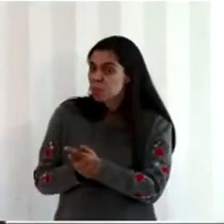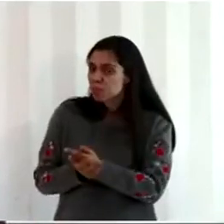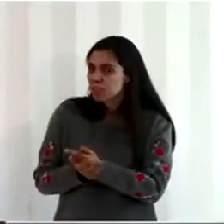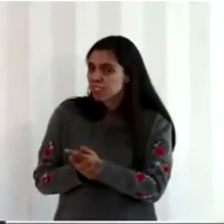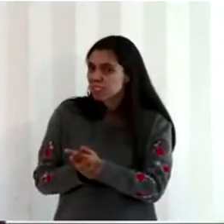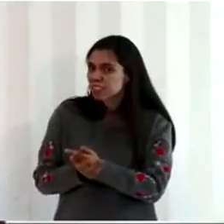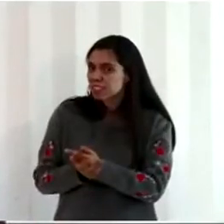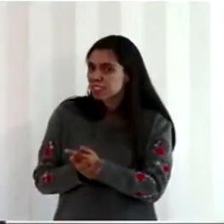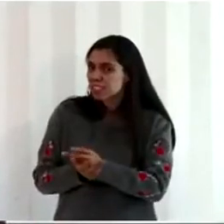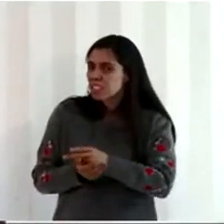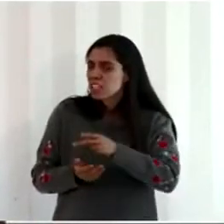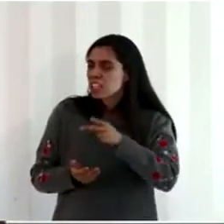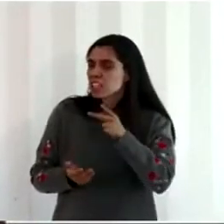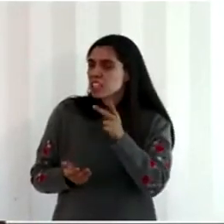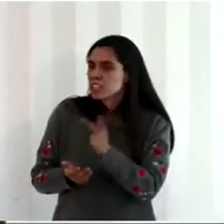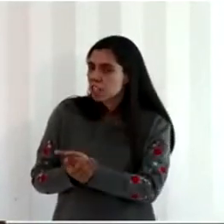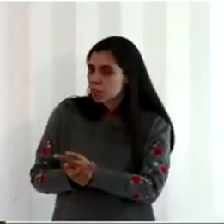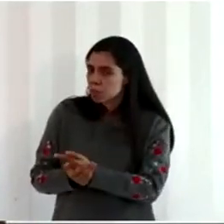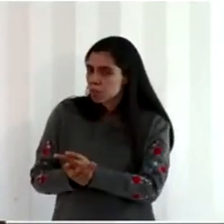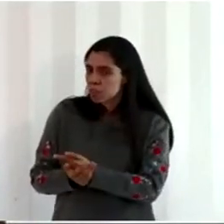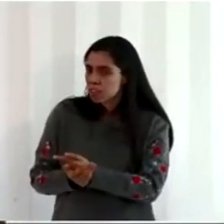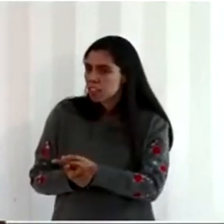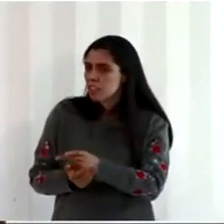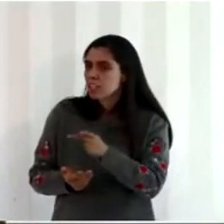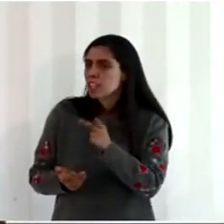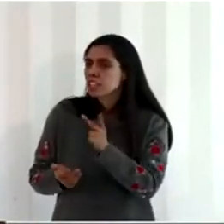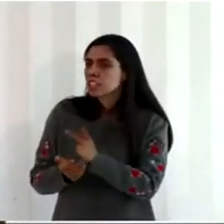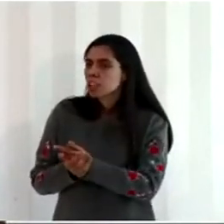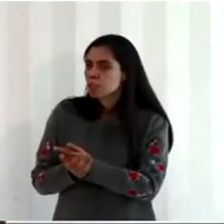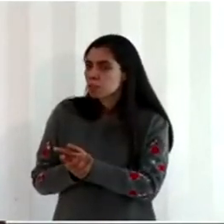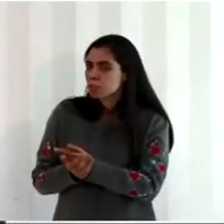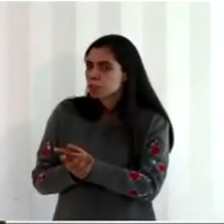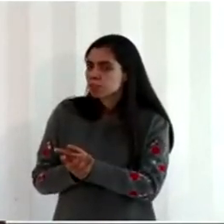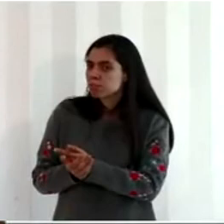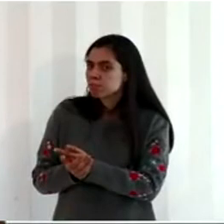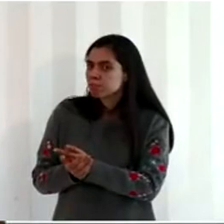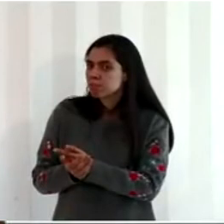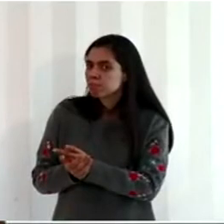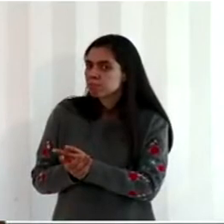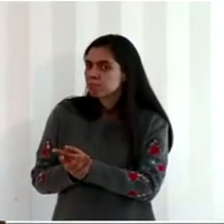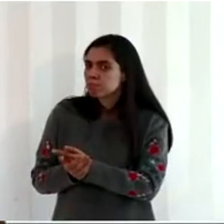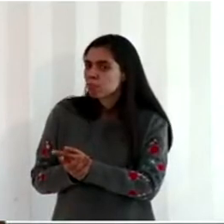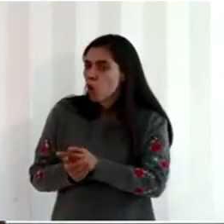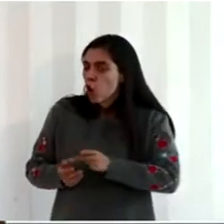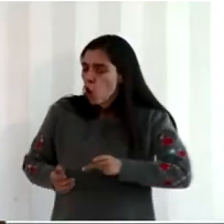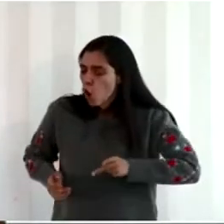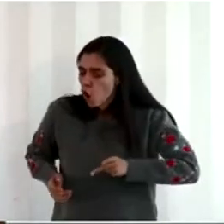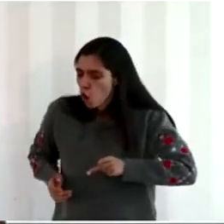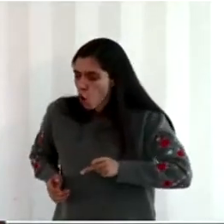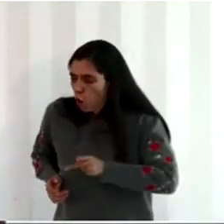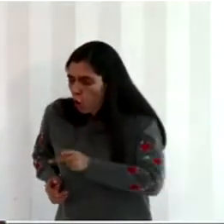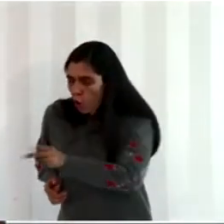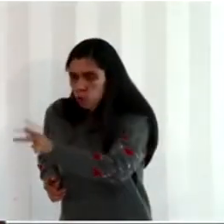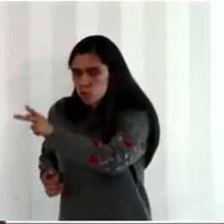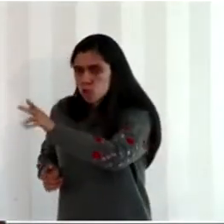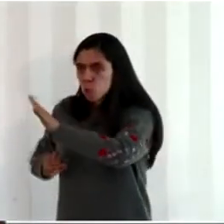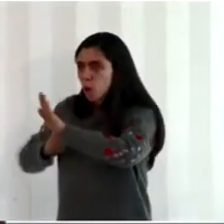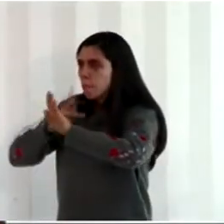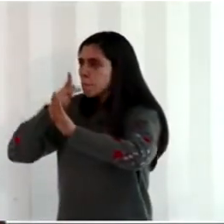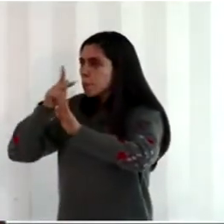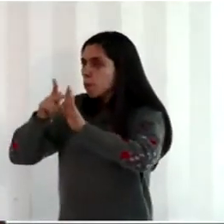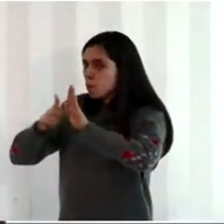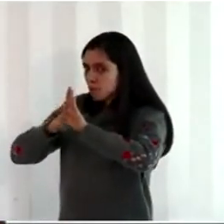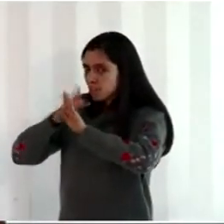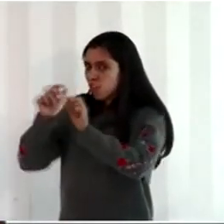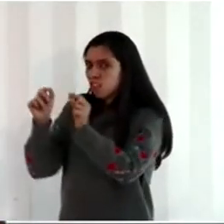Por isso que você pode ter certeza, irmãos, que o Senhor Jesus já veio, e nós agora estamos aguardando a sua segunda vinda. E ainda que